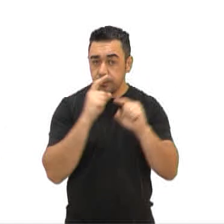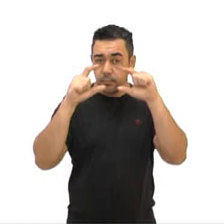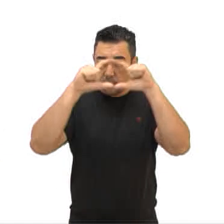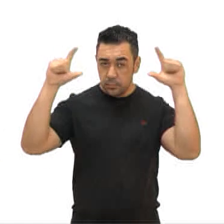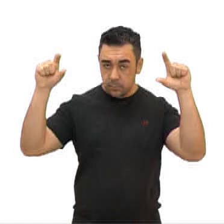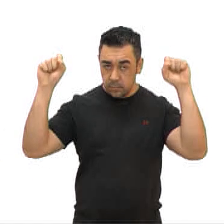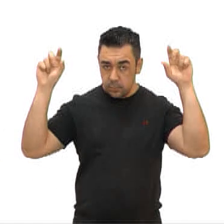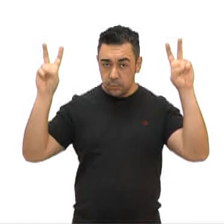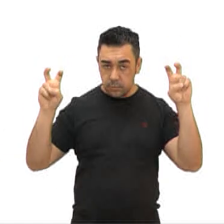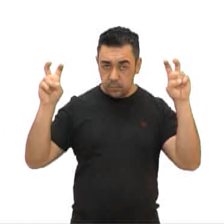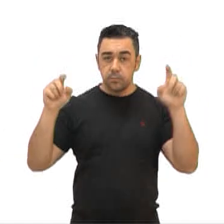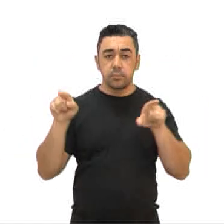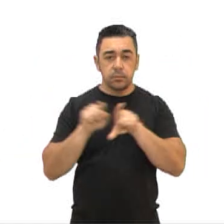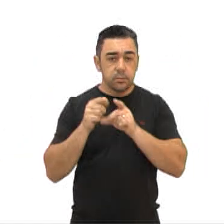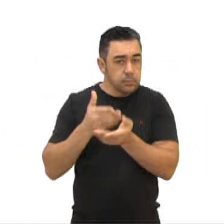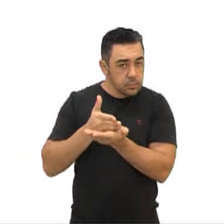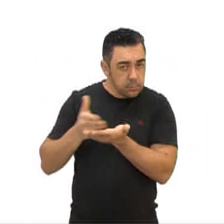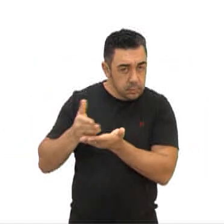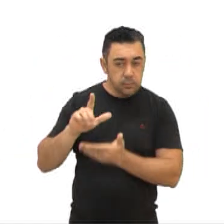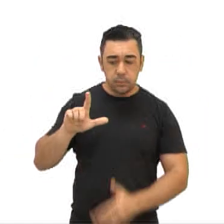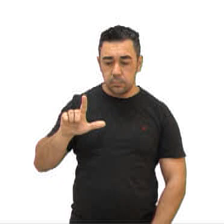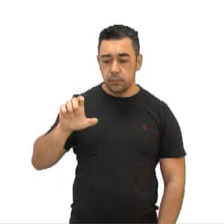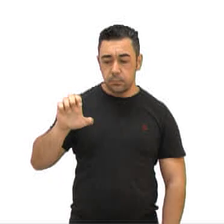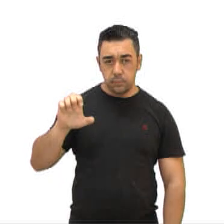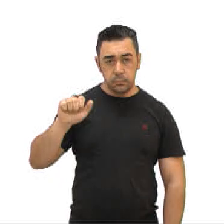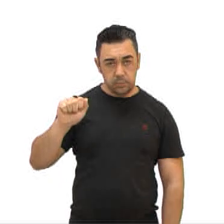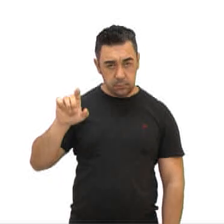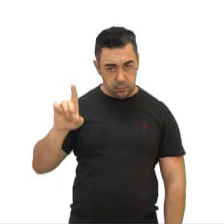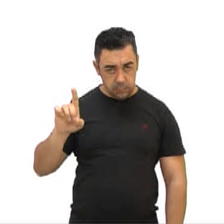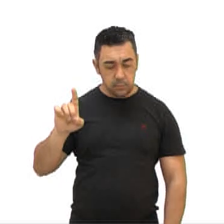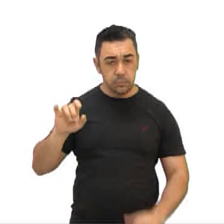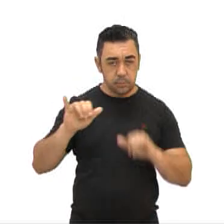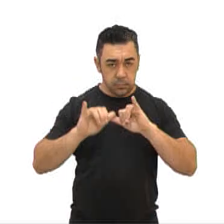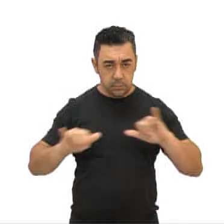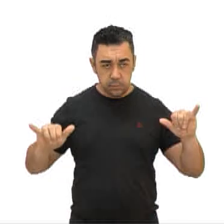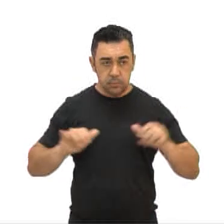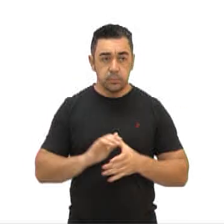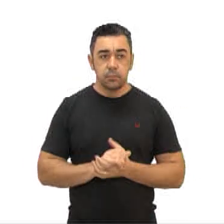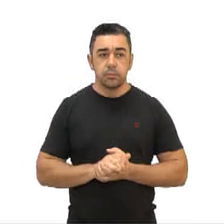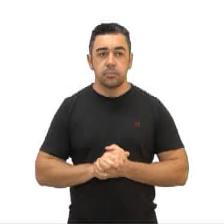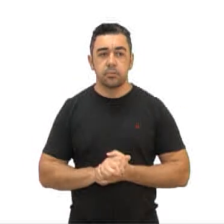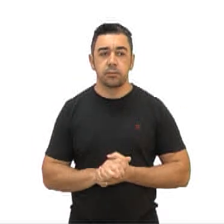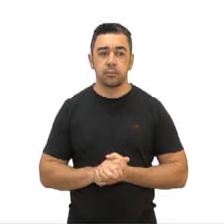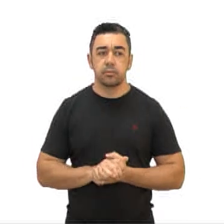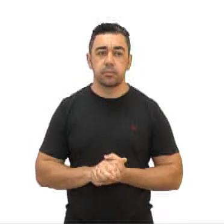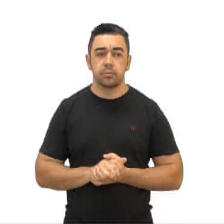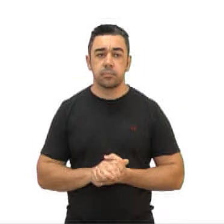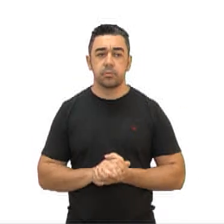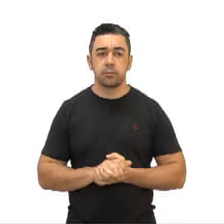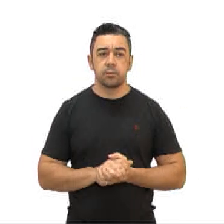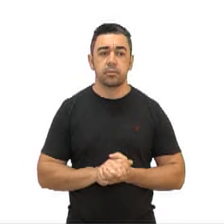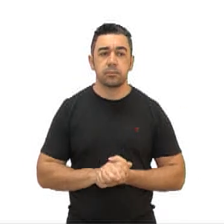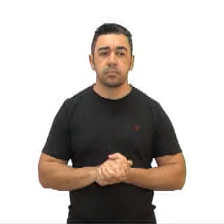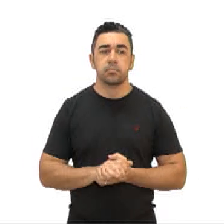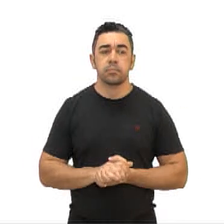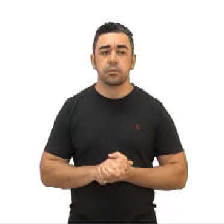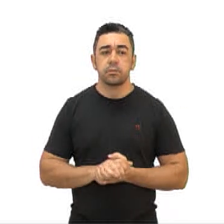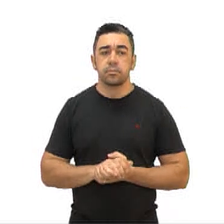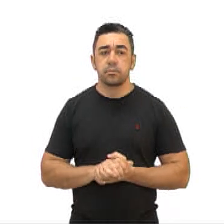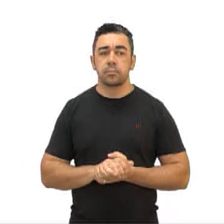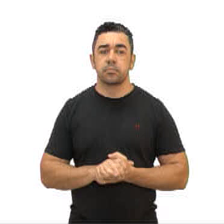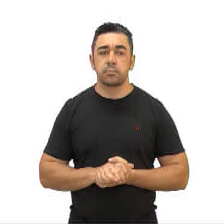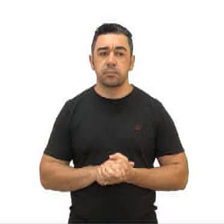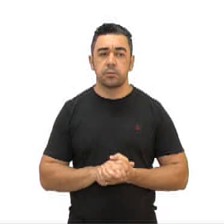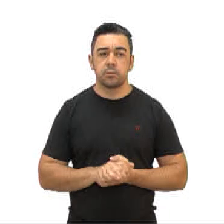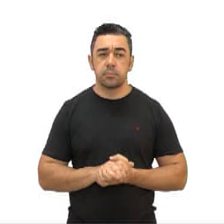titular e a entrada, o líder, da notícia. Colégios cerrados por coronavírus, a las 9 mates, a las 10 lengua,